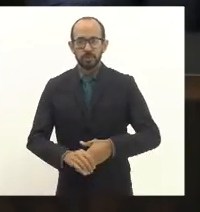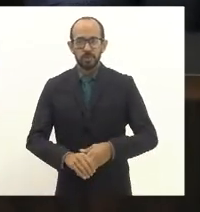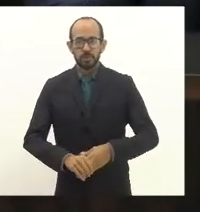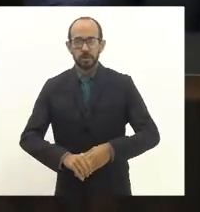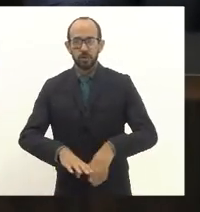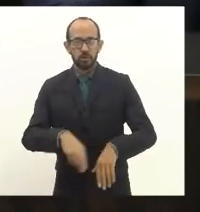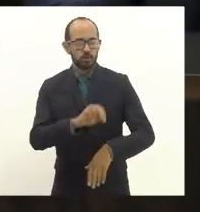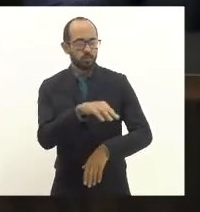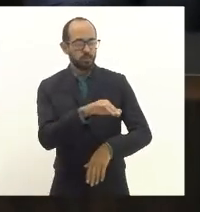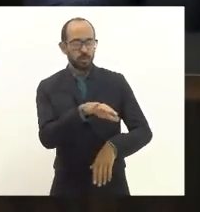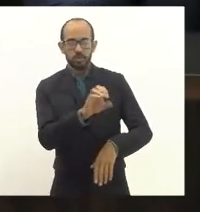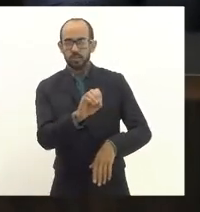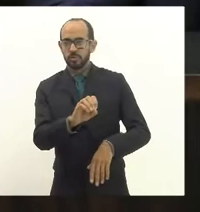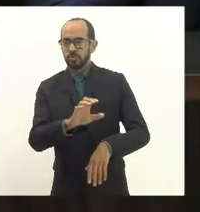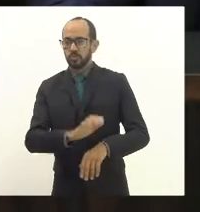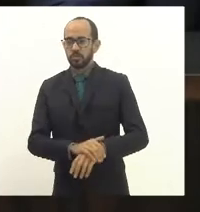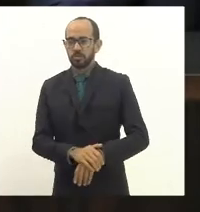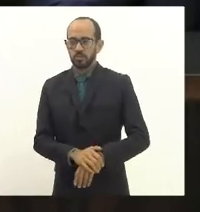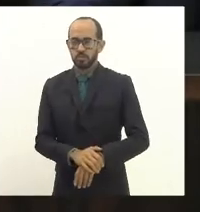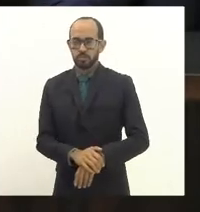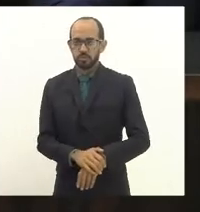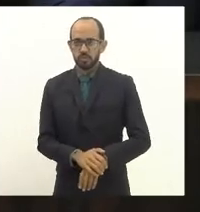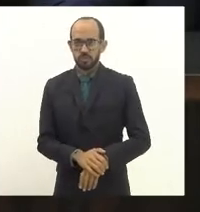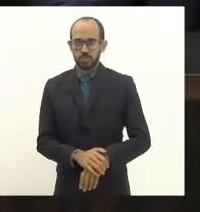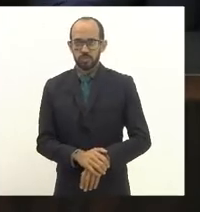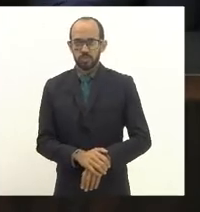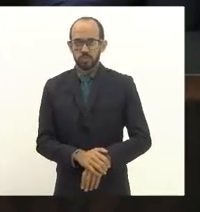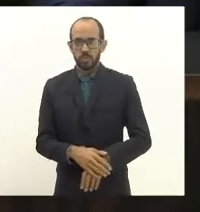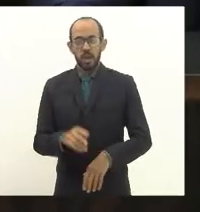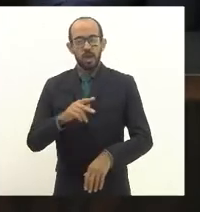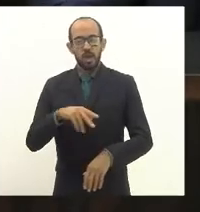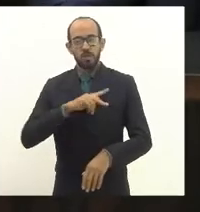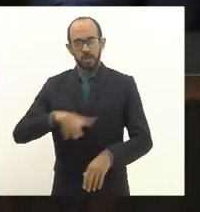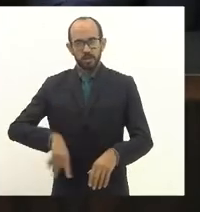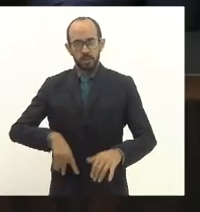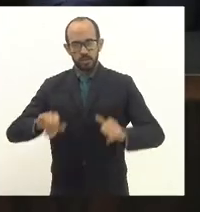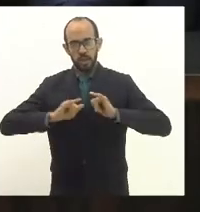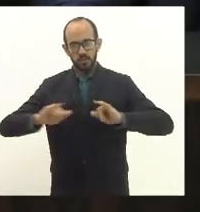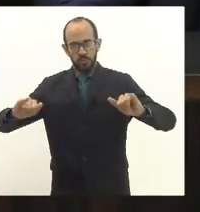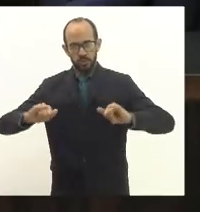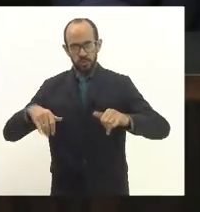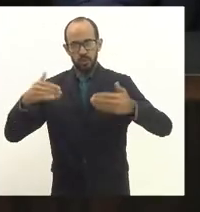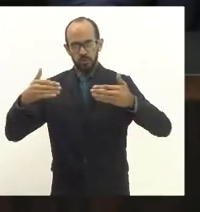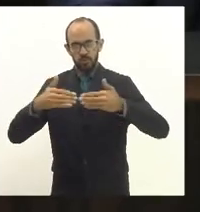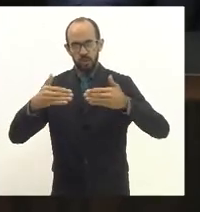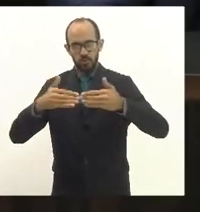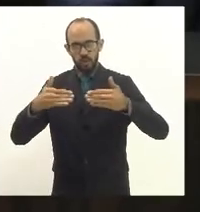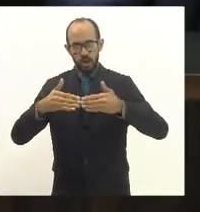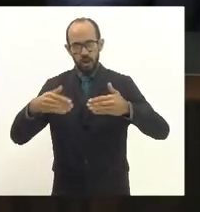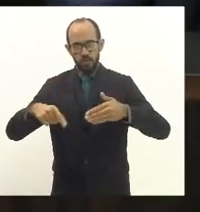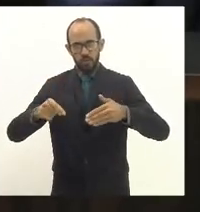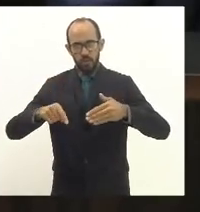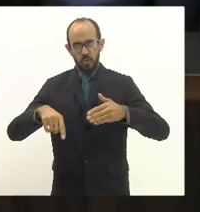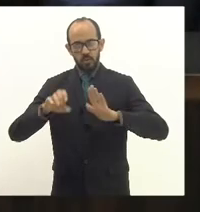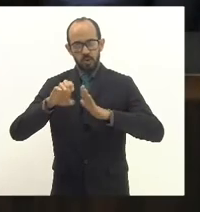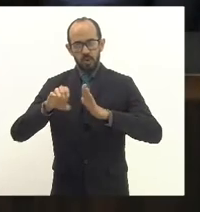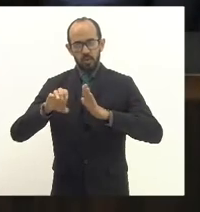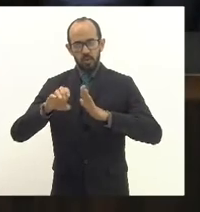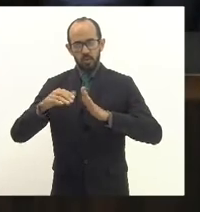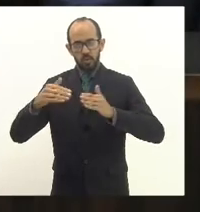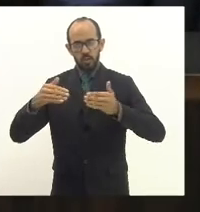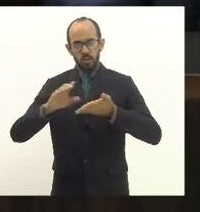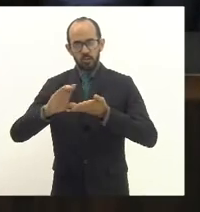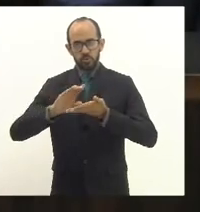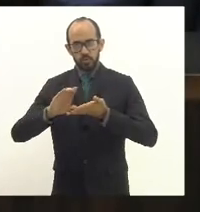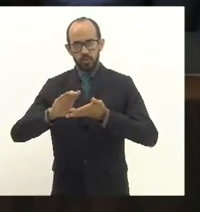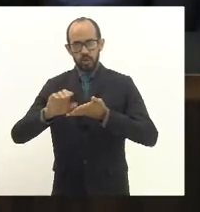Deputado Márcio Canella. 5-1. A presidência proclama o resultado favorável pela constitucionalidade sem emendas. Pela Comissão